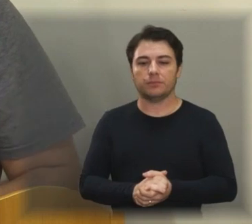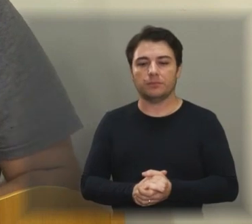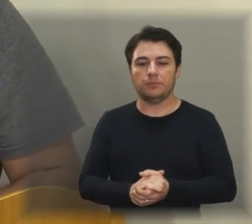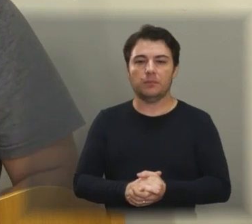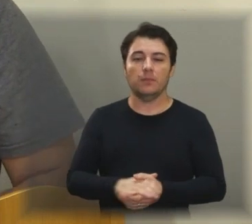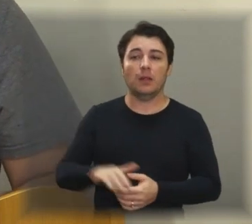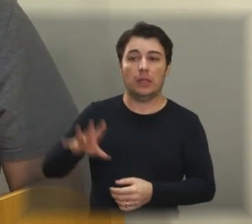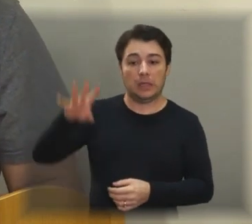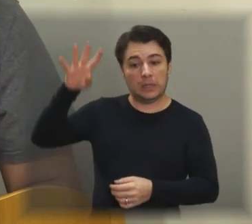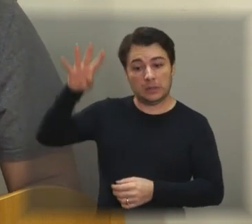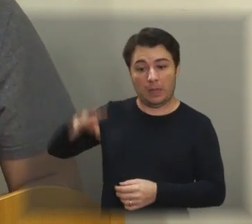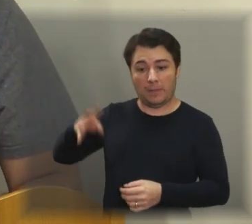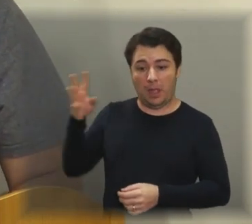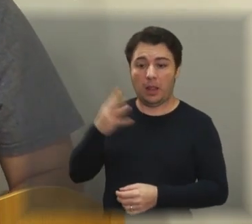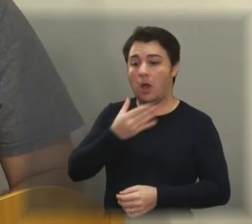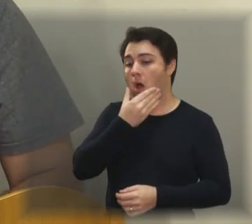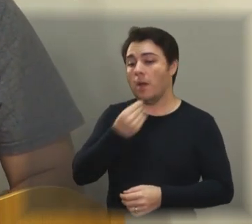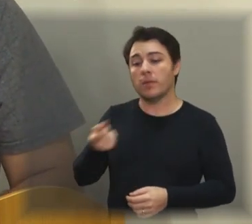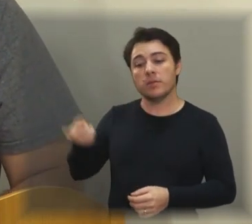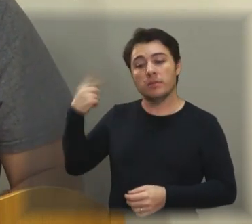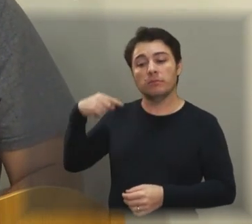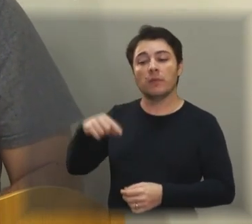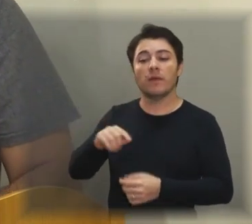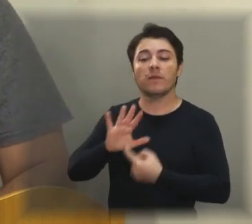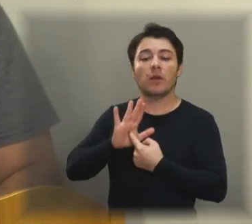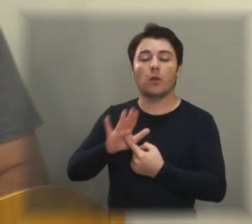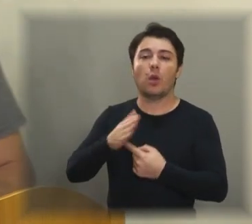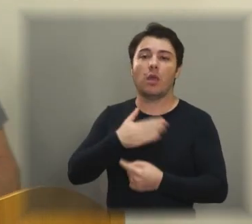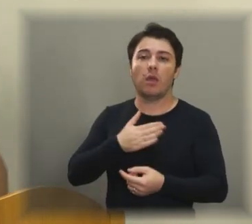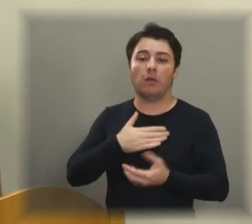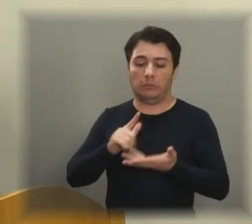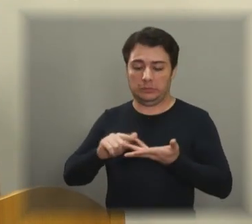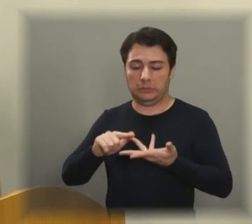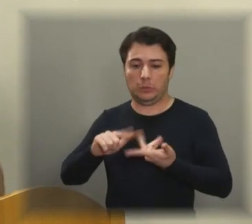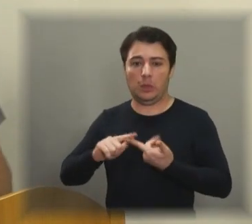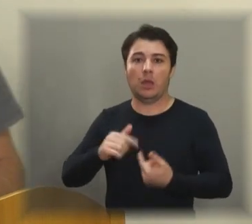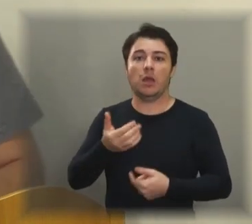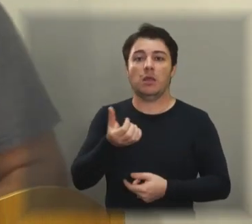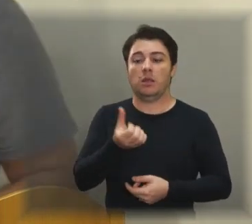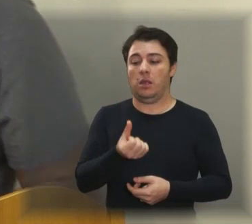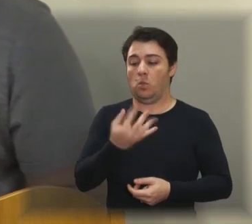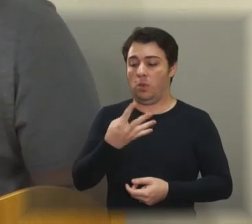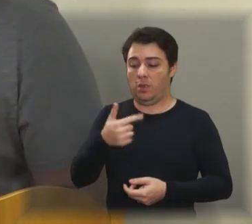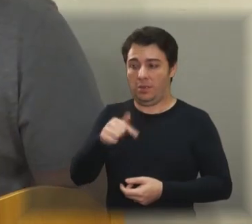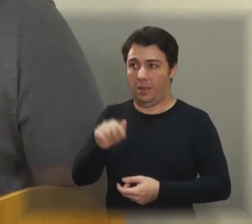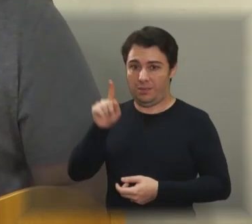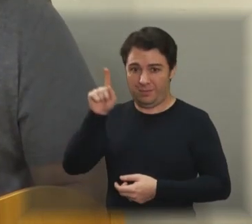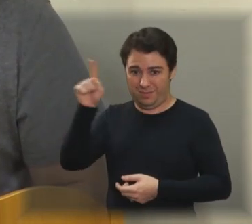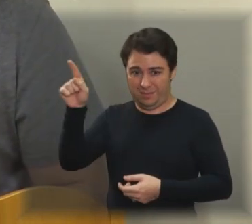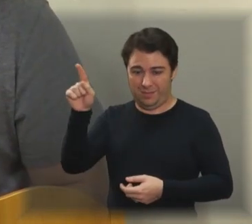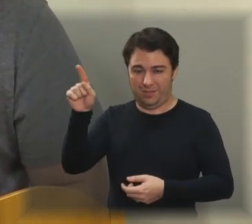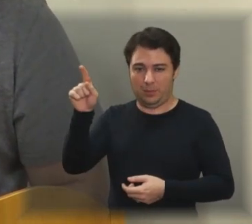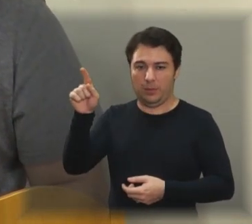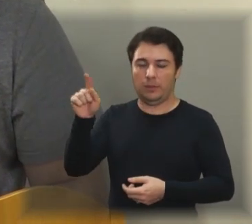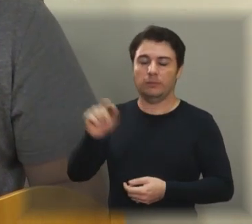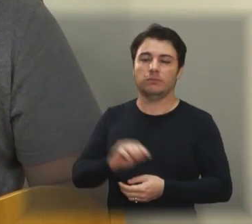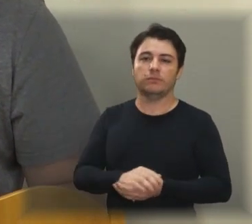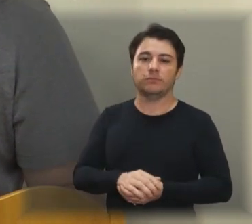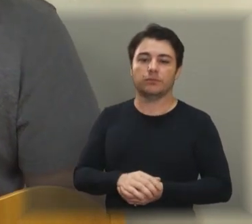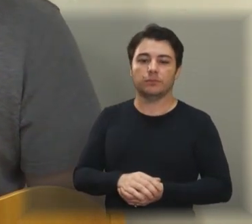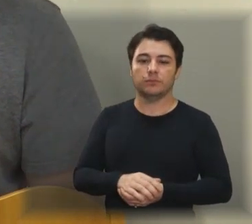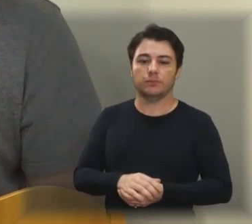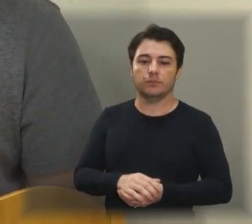a tabela que o teu colega passou eu conto há muitos e 47 ocorrências naquela região que Ele demonstrou